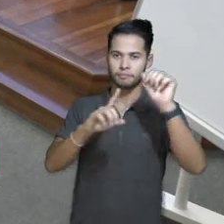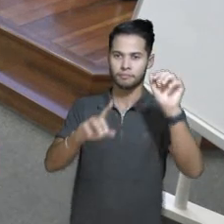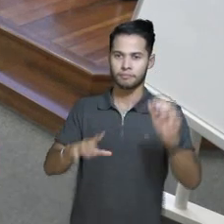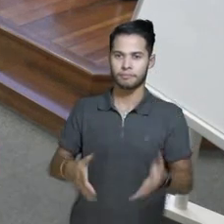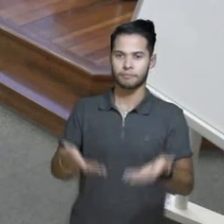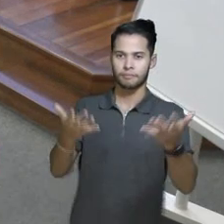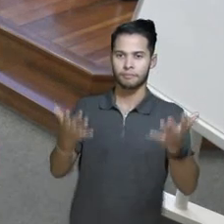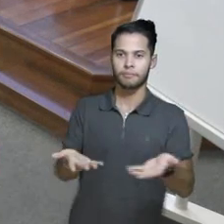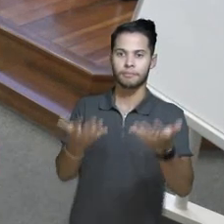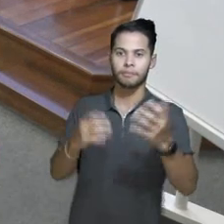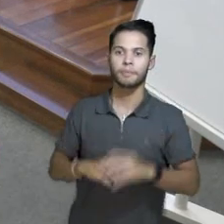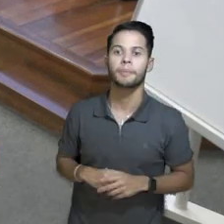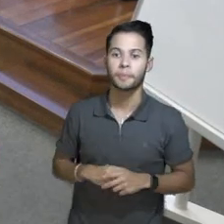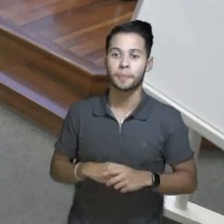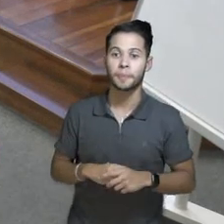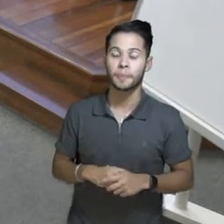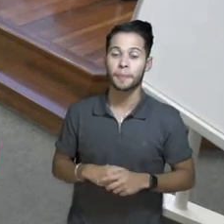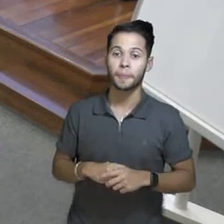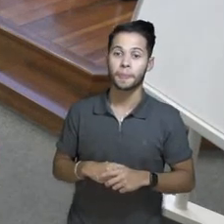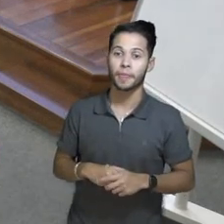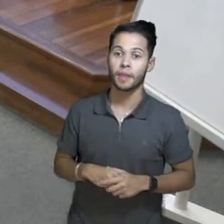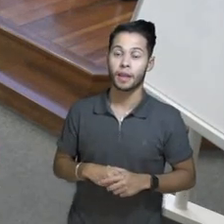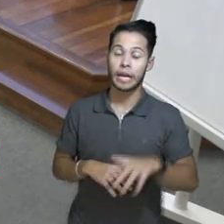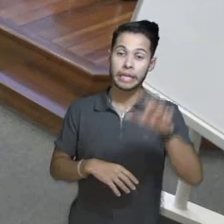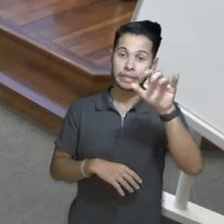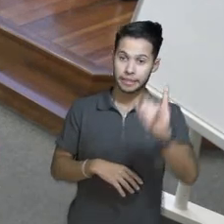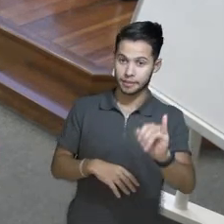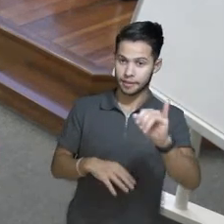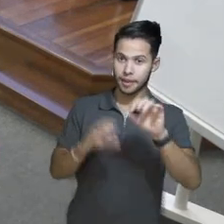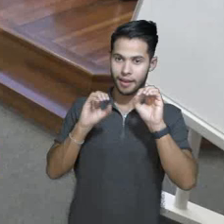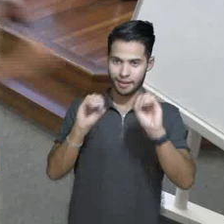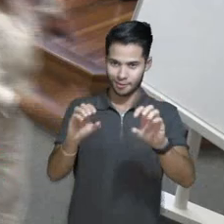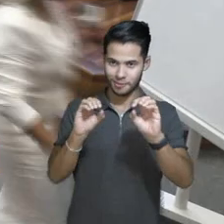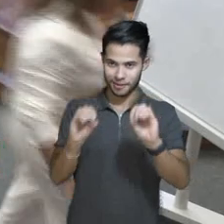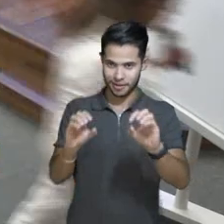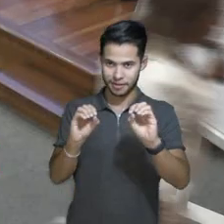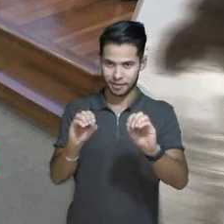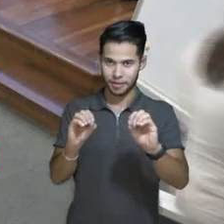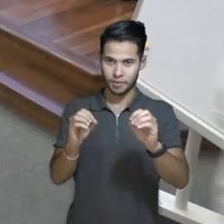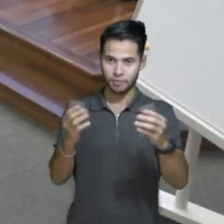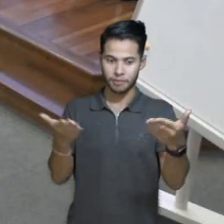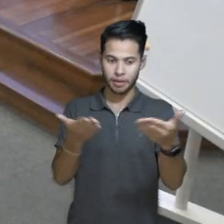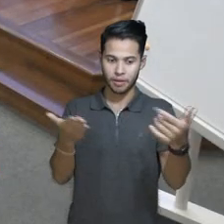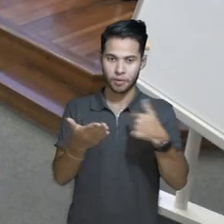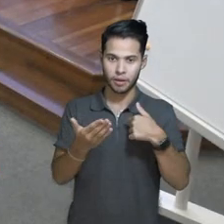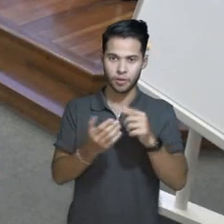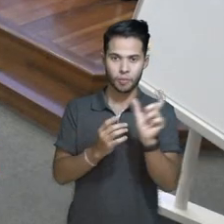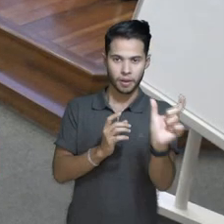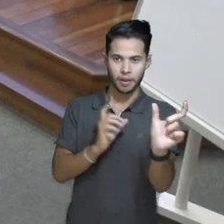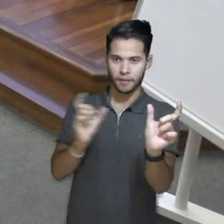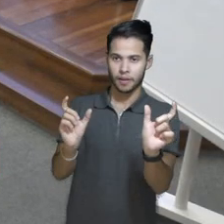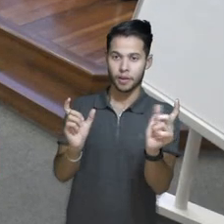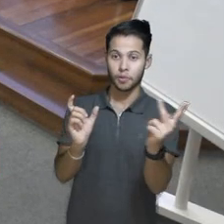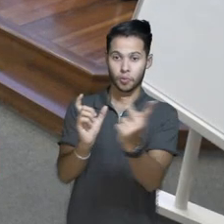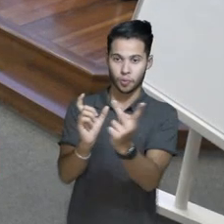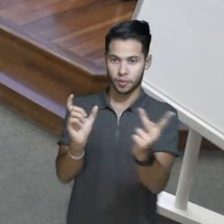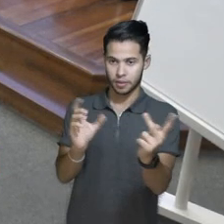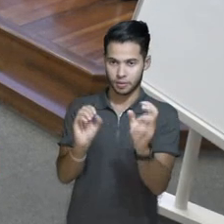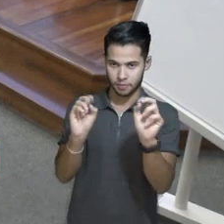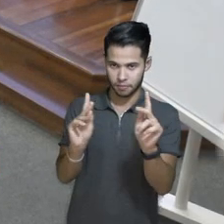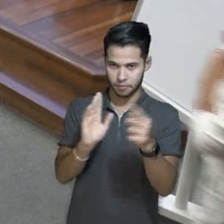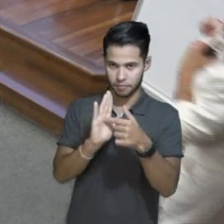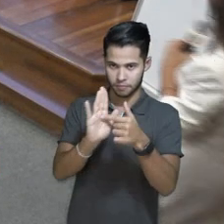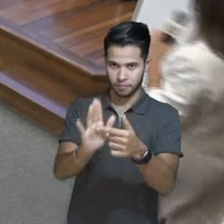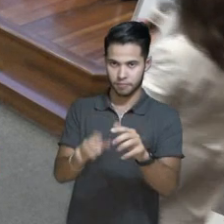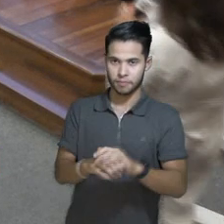seguinte Olha só se a educação e aí eu vou me reportar as duas palavrinhas Tá eu